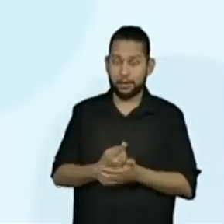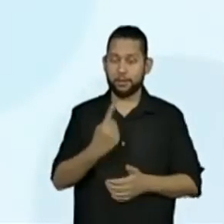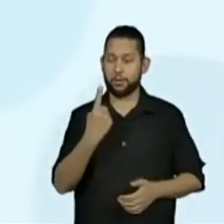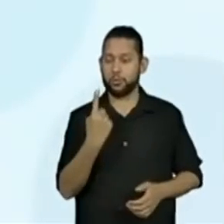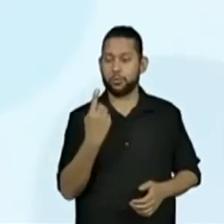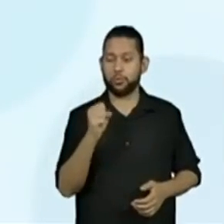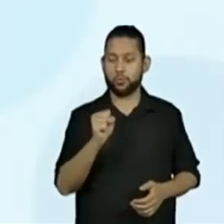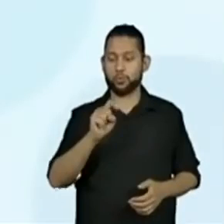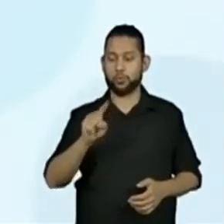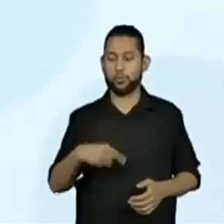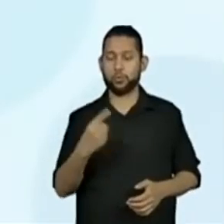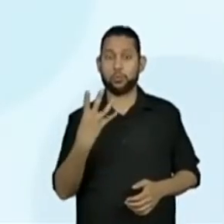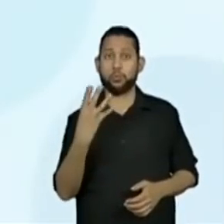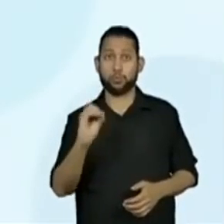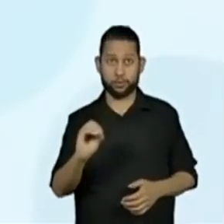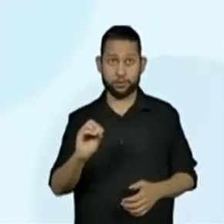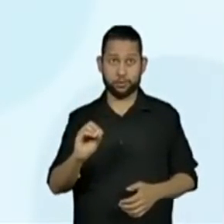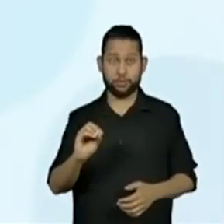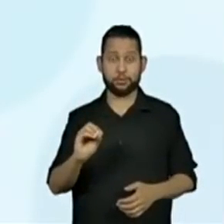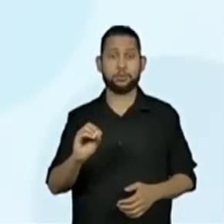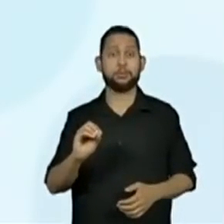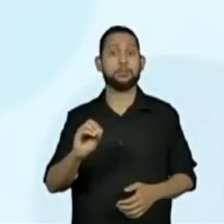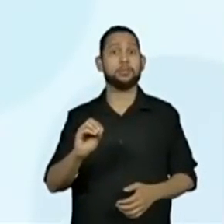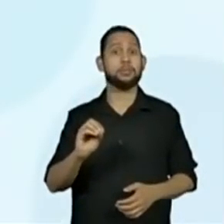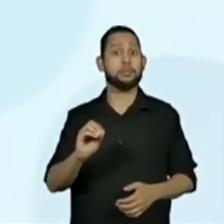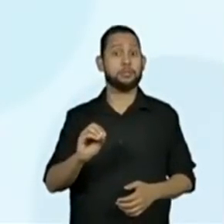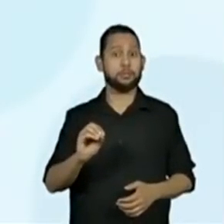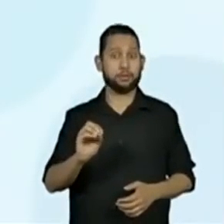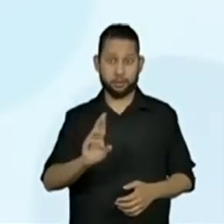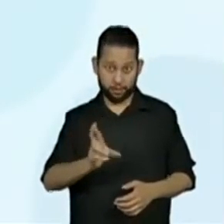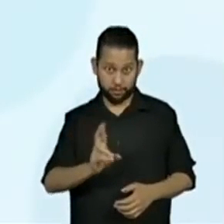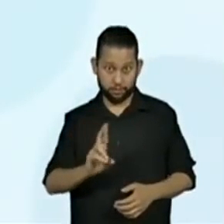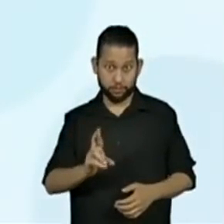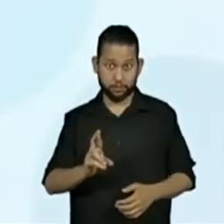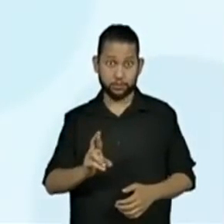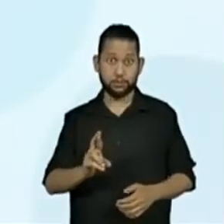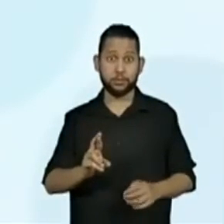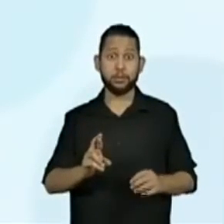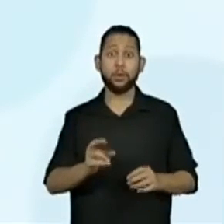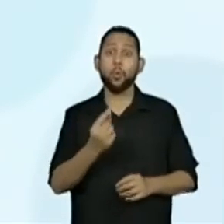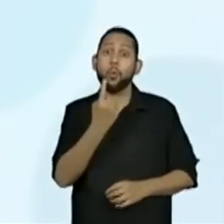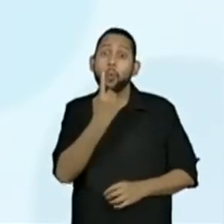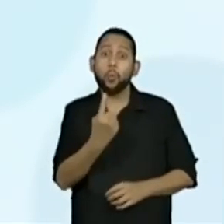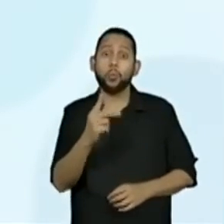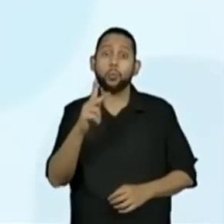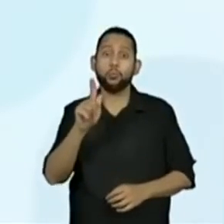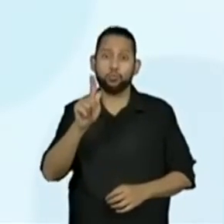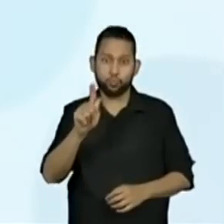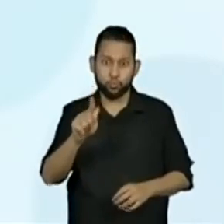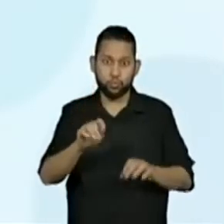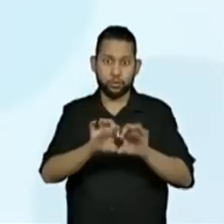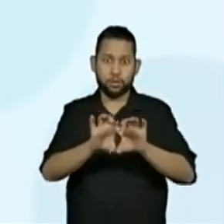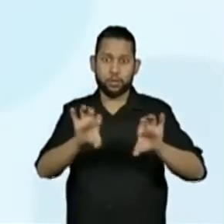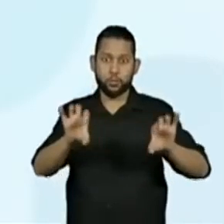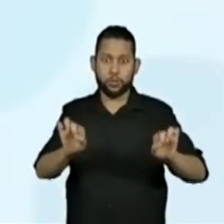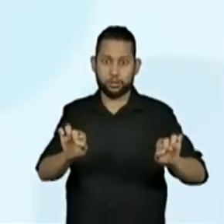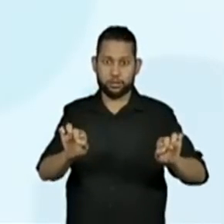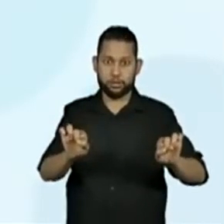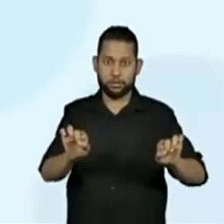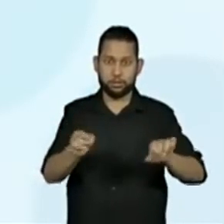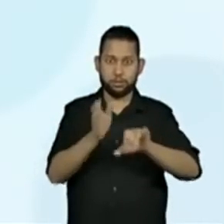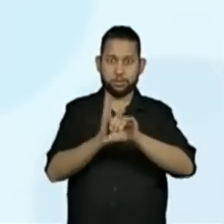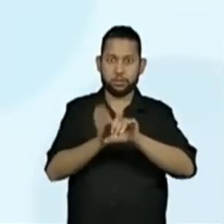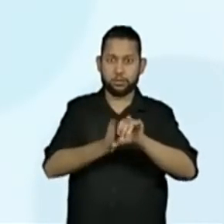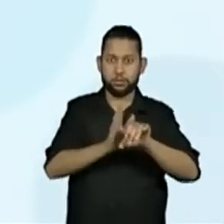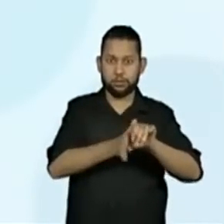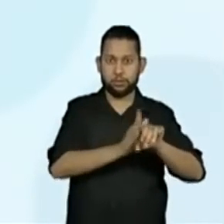r$ 18 e 40 centavos por cada kg de linguiça calabresa